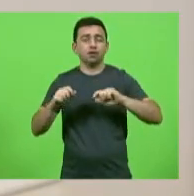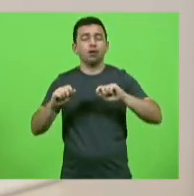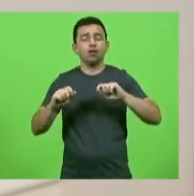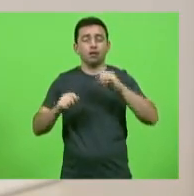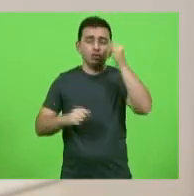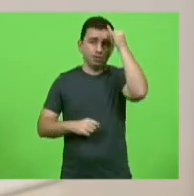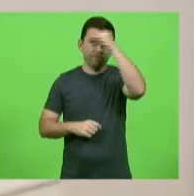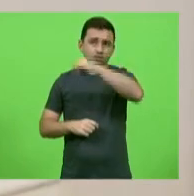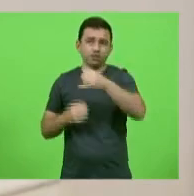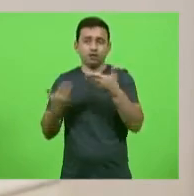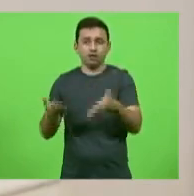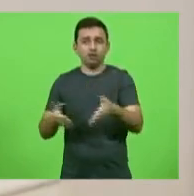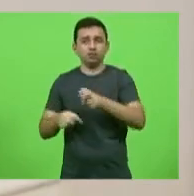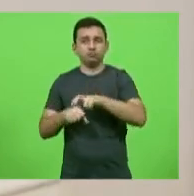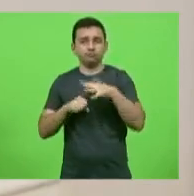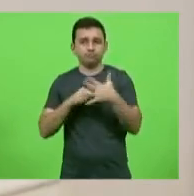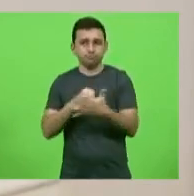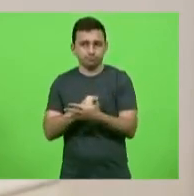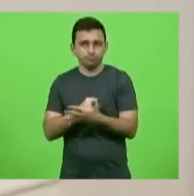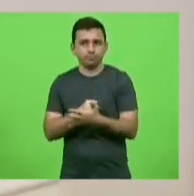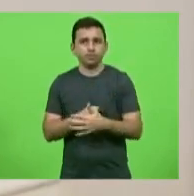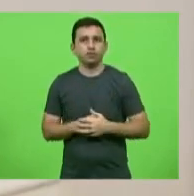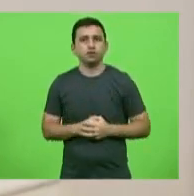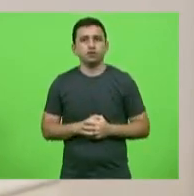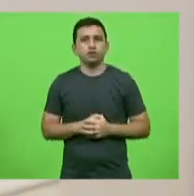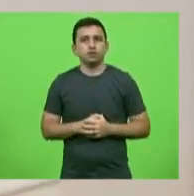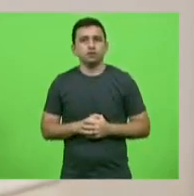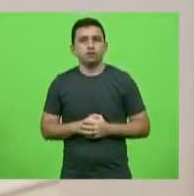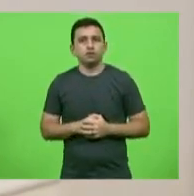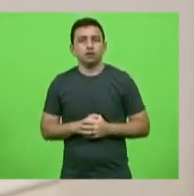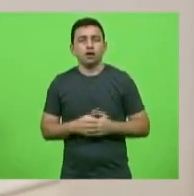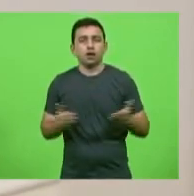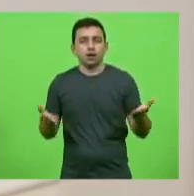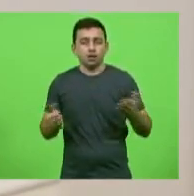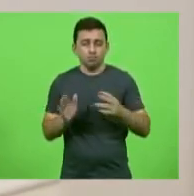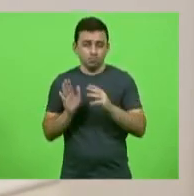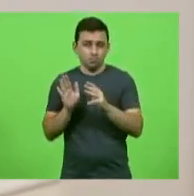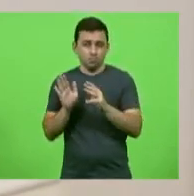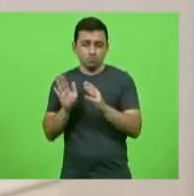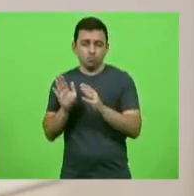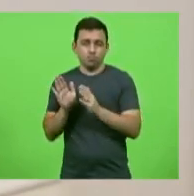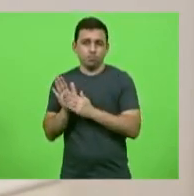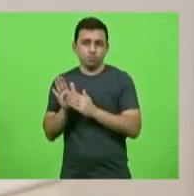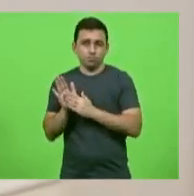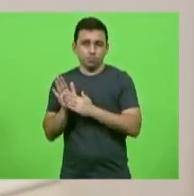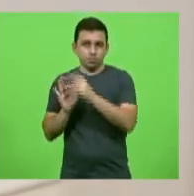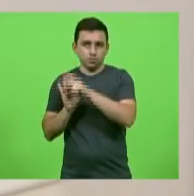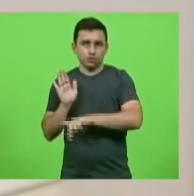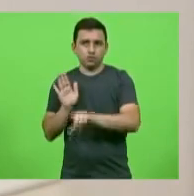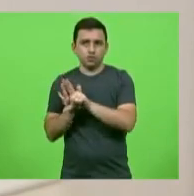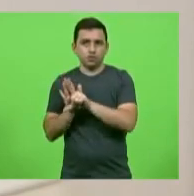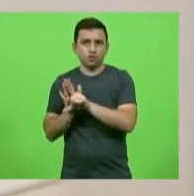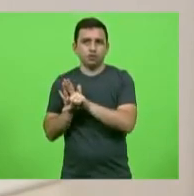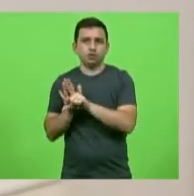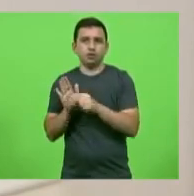coronavírus COVID-19. A proposta inicial desse projeto de lei, observa-se, se deu em